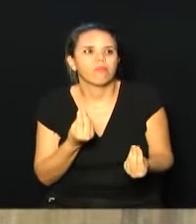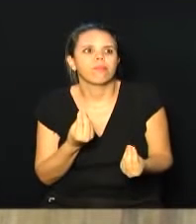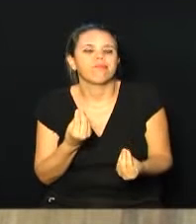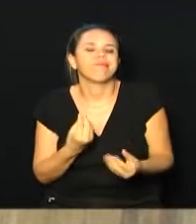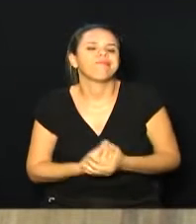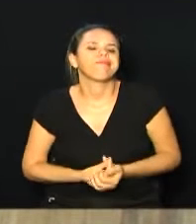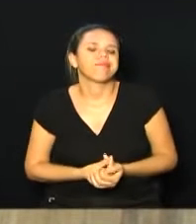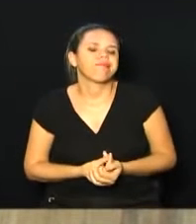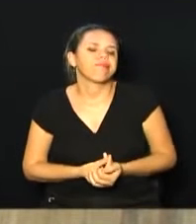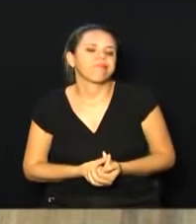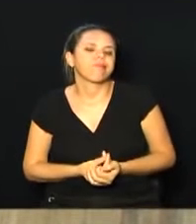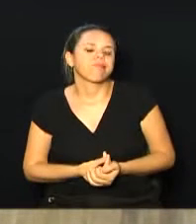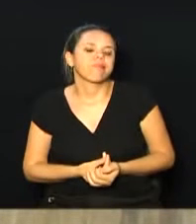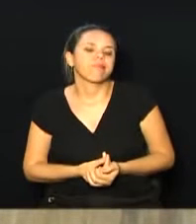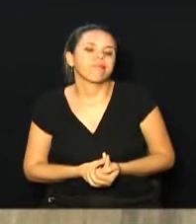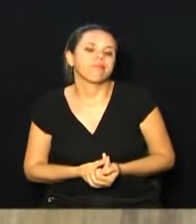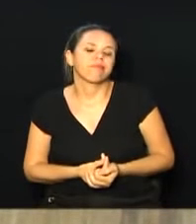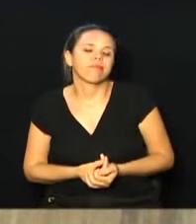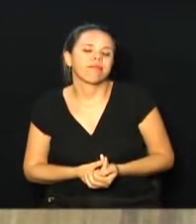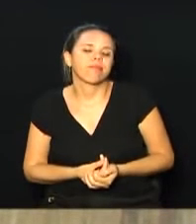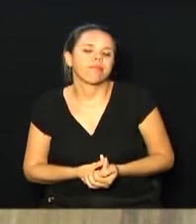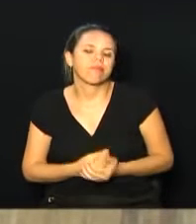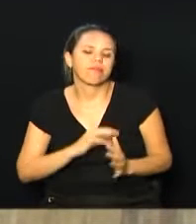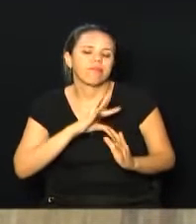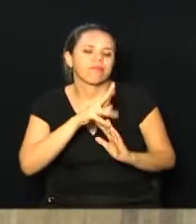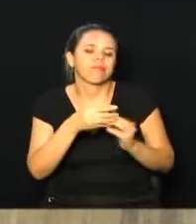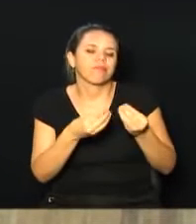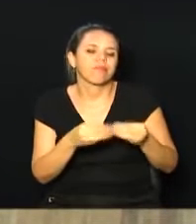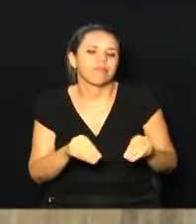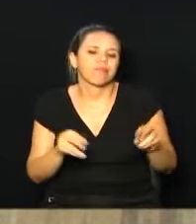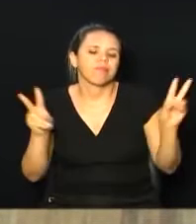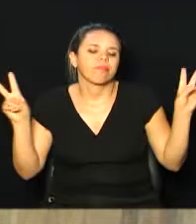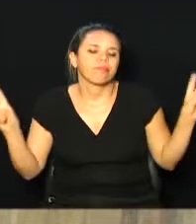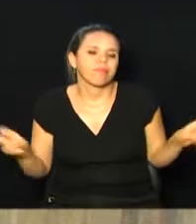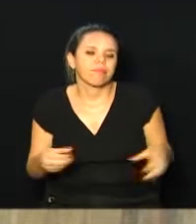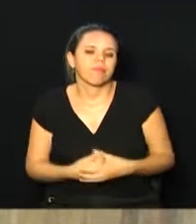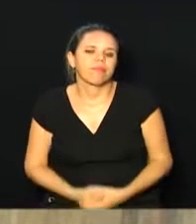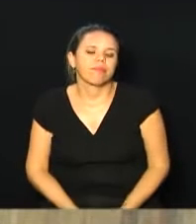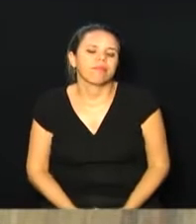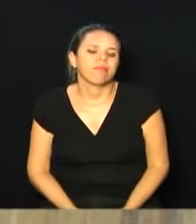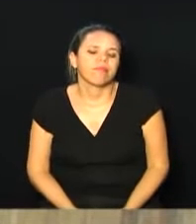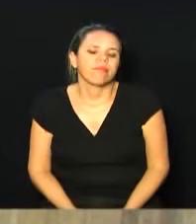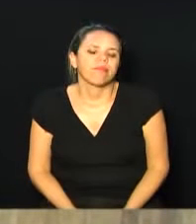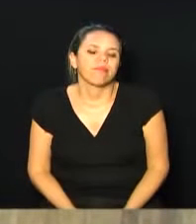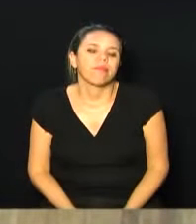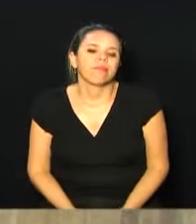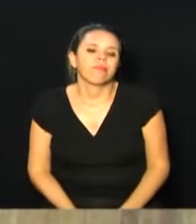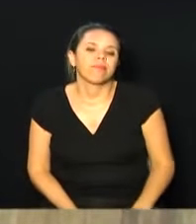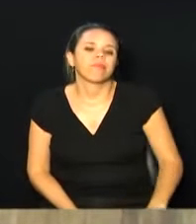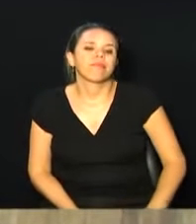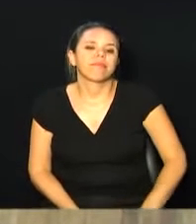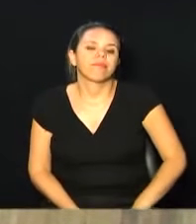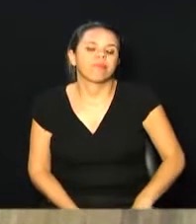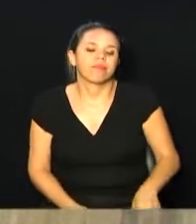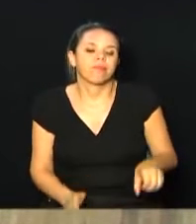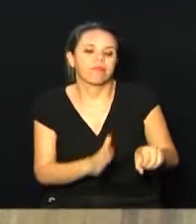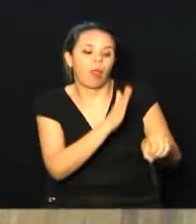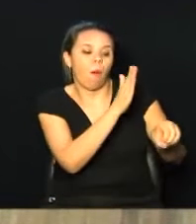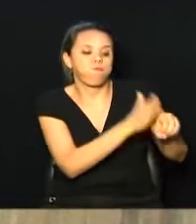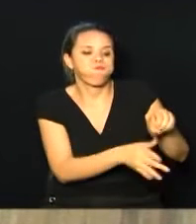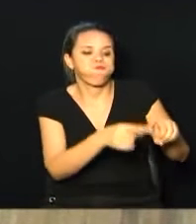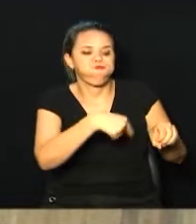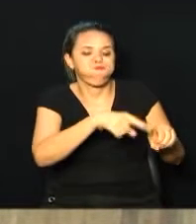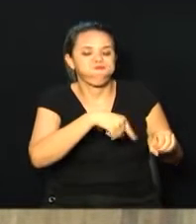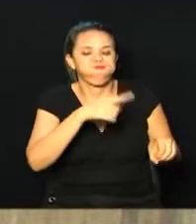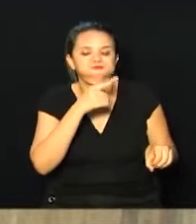em cadeia, em relação ao meio ambiente, em relação a possível entupimento de uma boca de